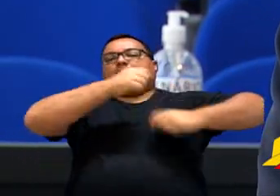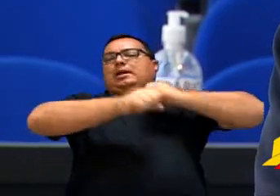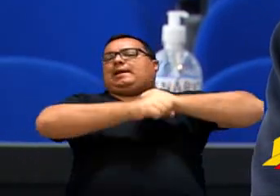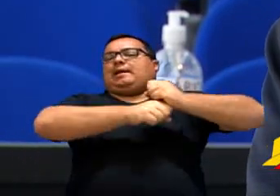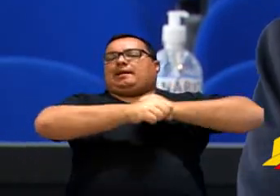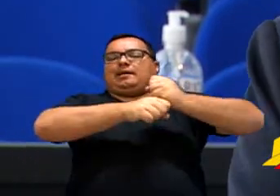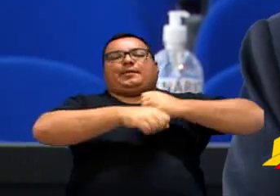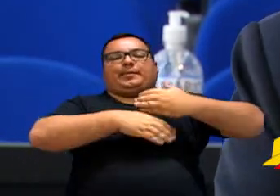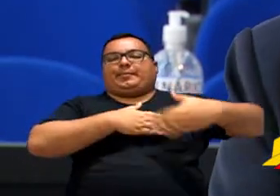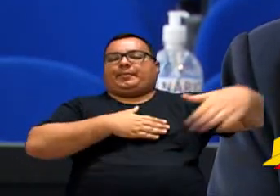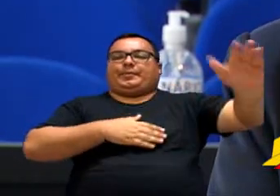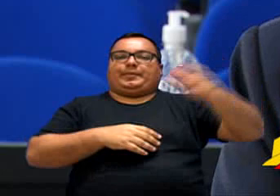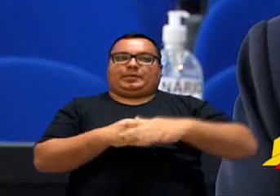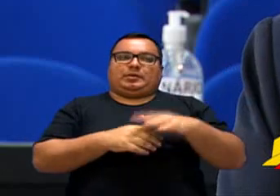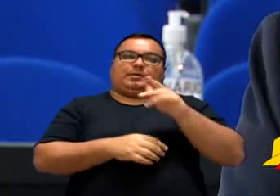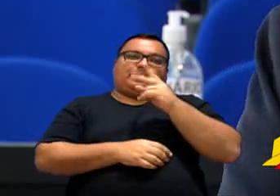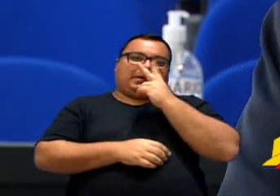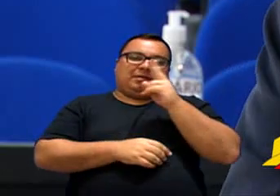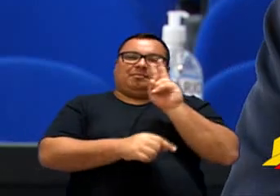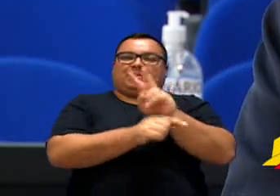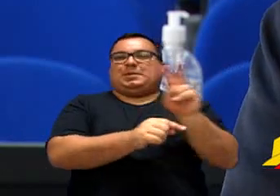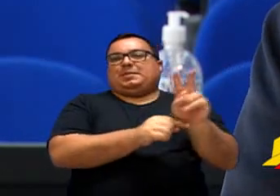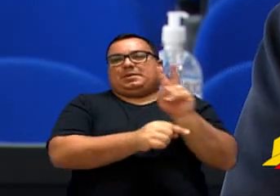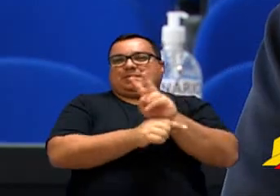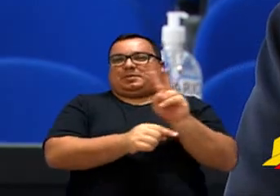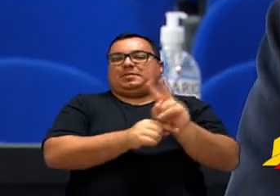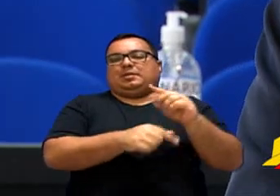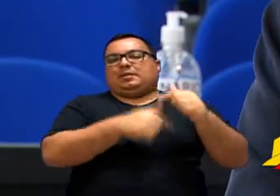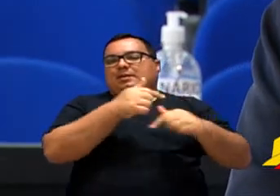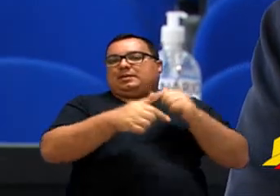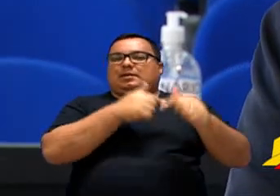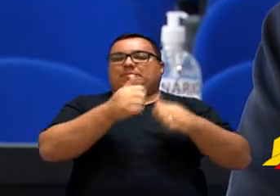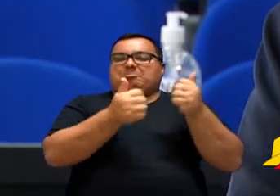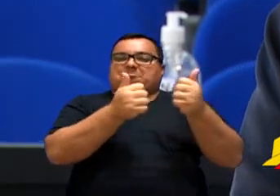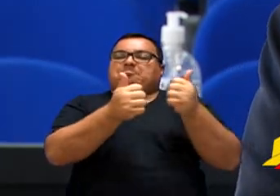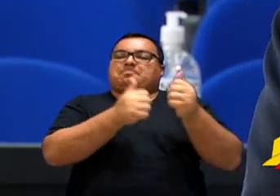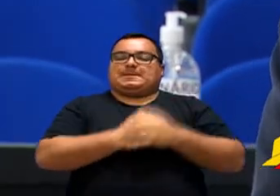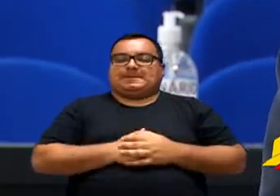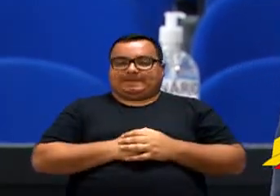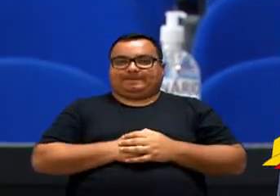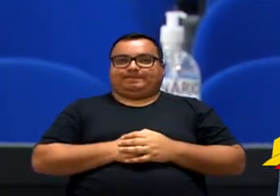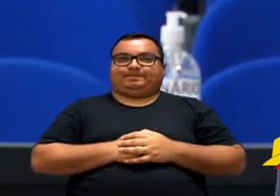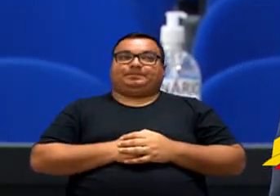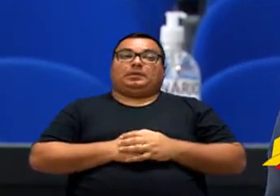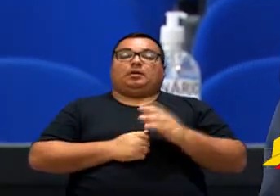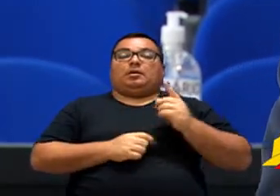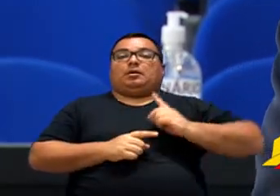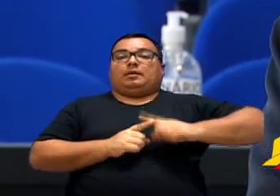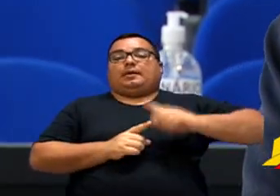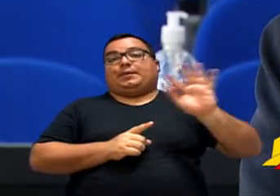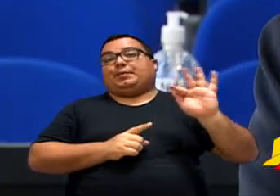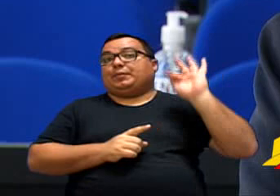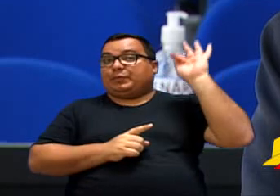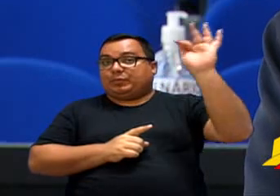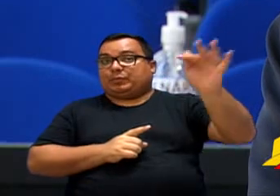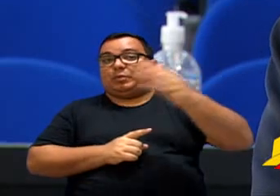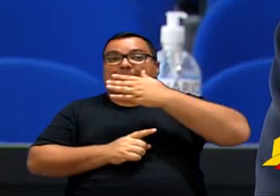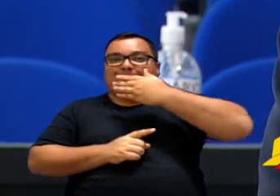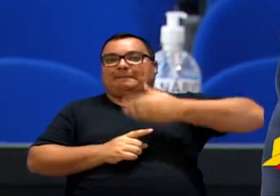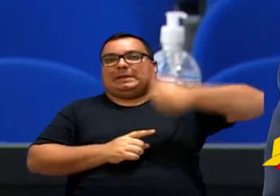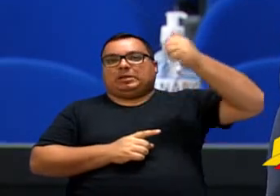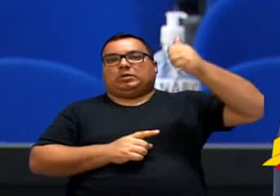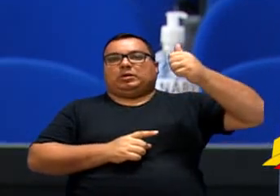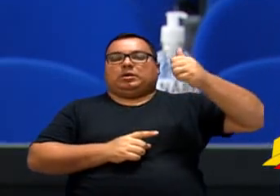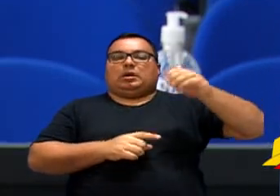Barganha, protegendo o trabalho do que ali estão, e melhor ainda, que possamos no futuro qualificar aquele